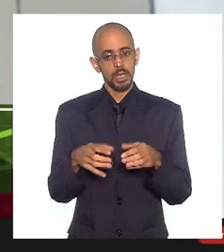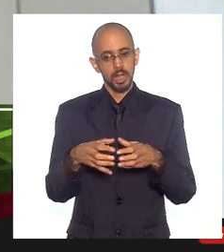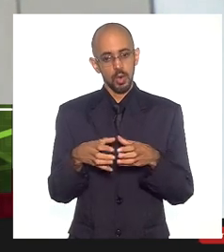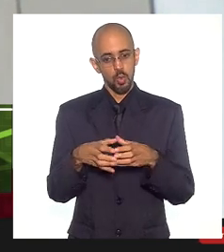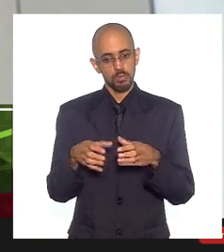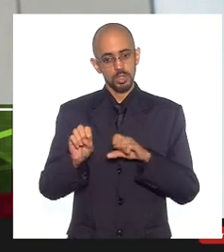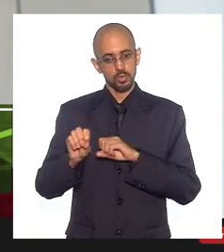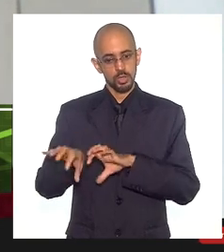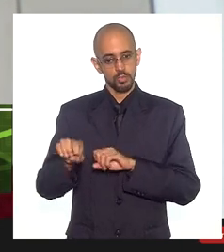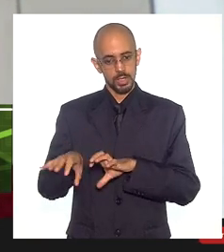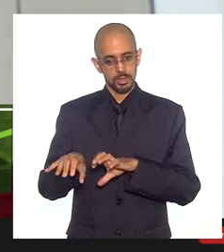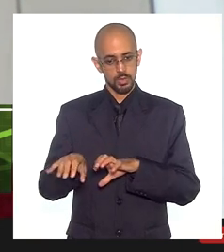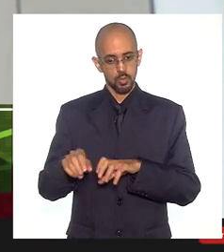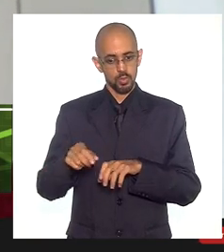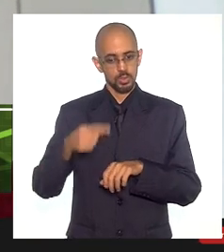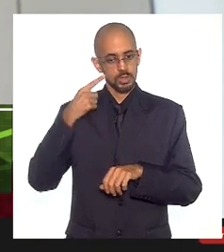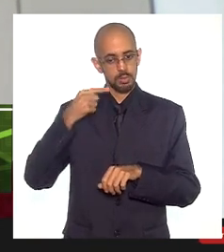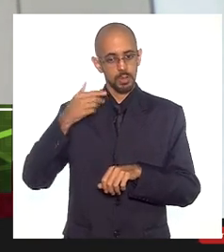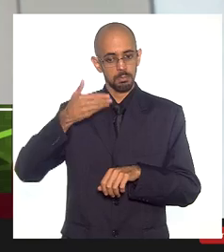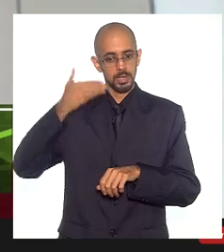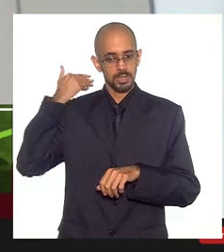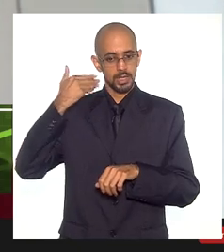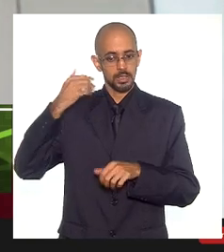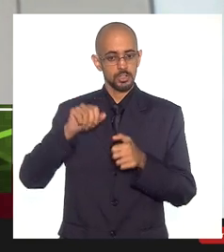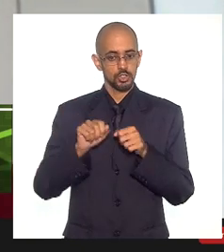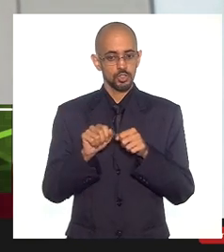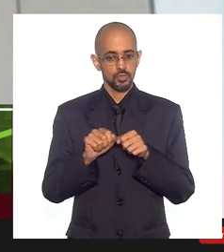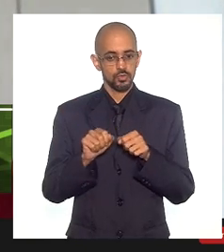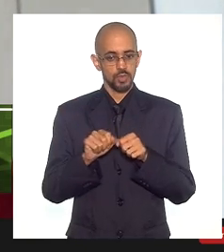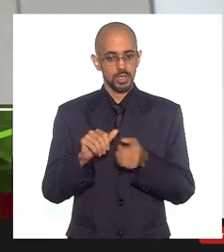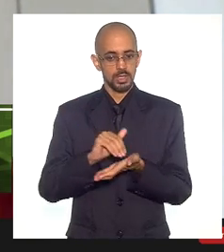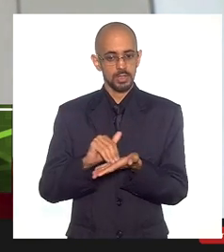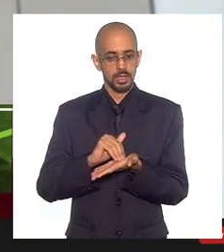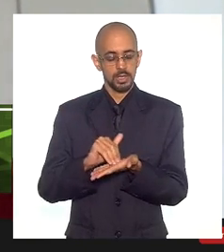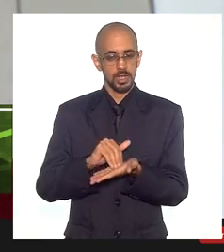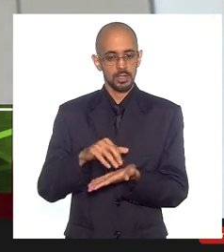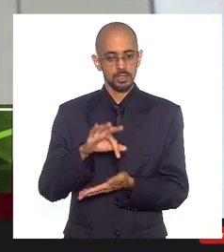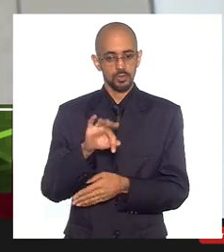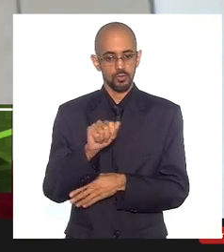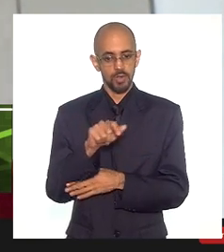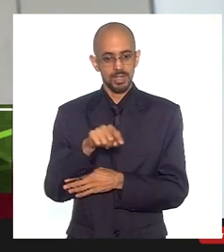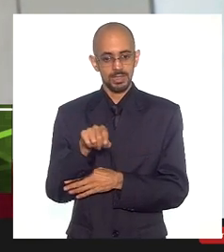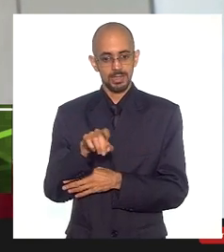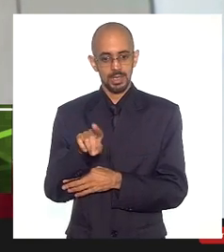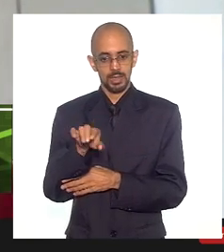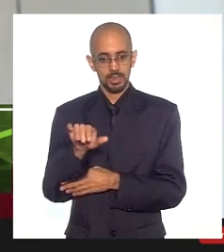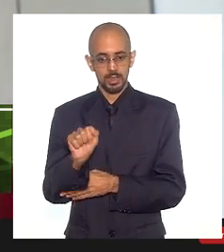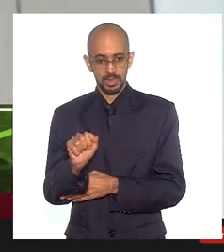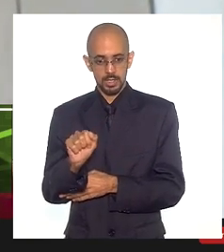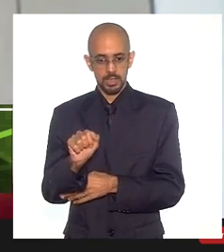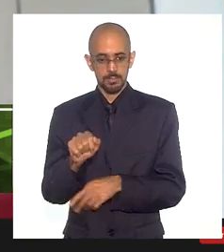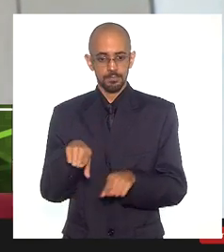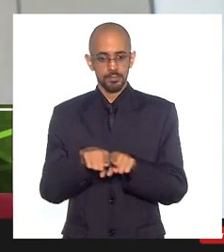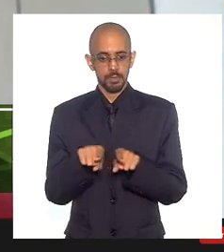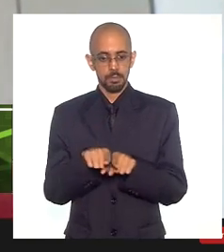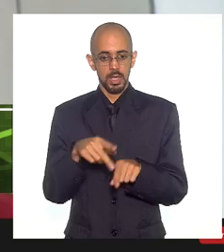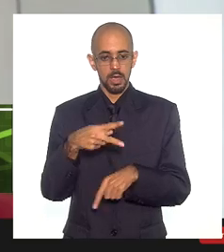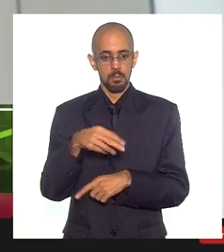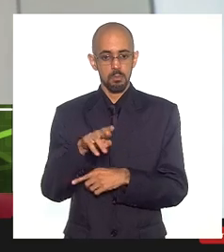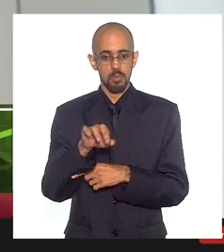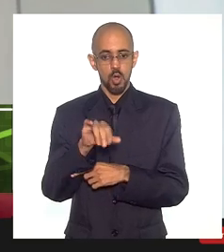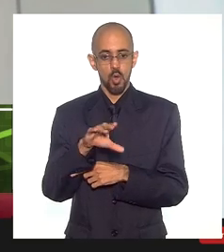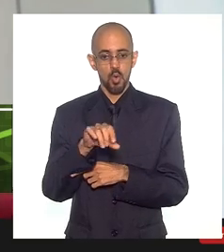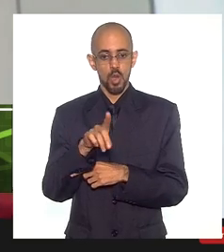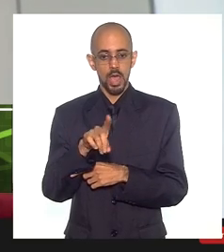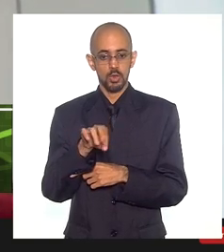realizou uma na semana passada que contou com representação da Secretaria de Fazenda e da Procuradoria do Estado, onde a gente iniciou um